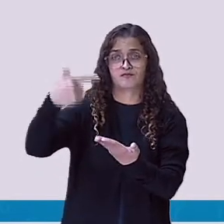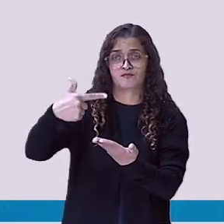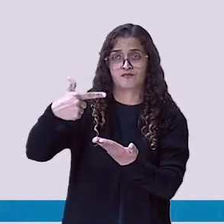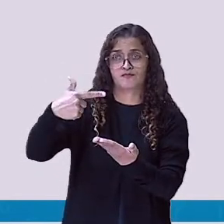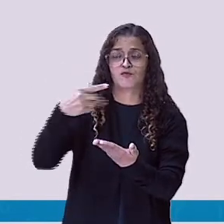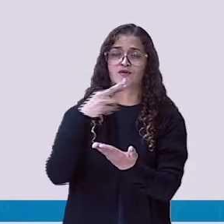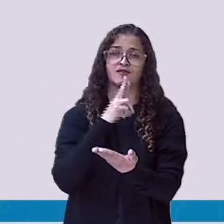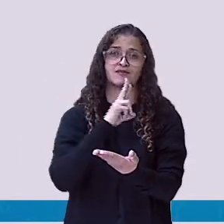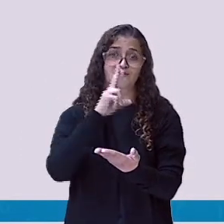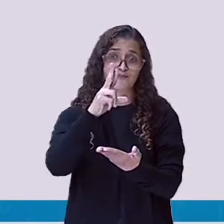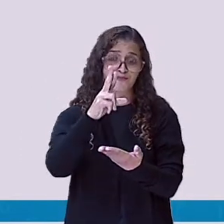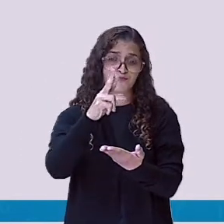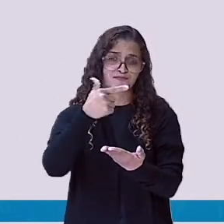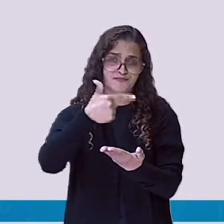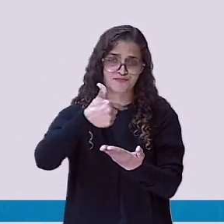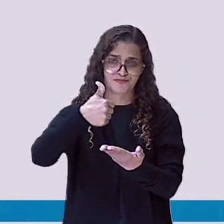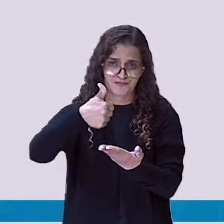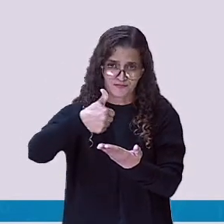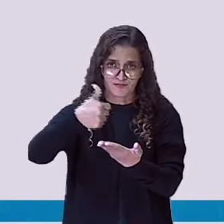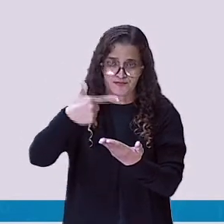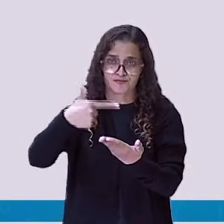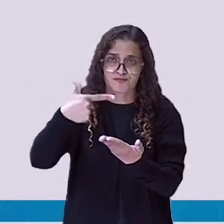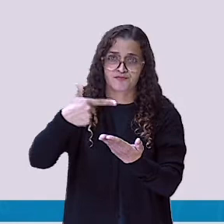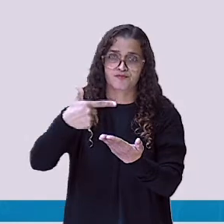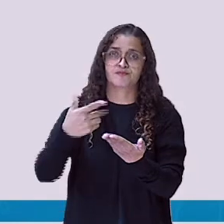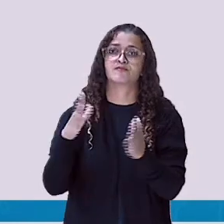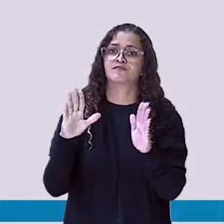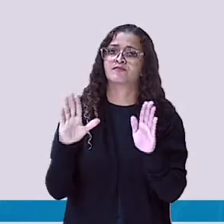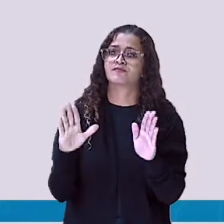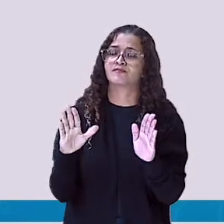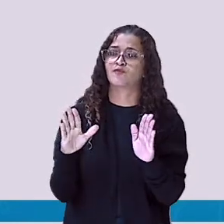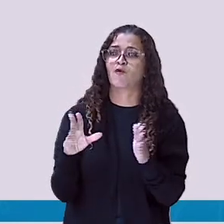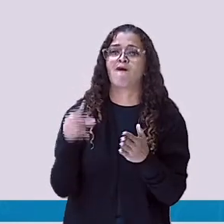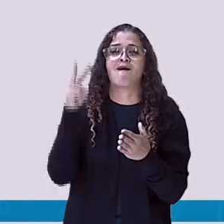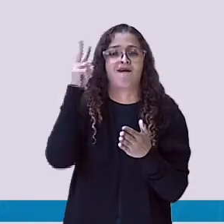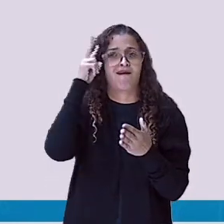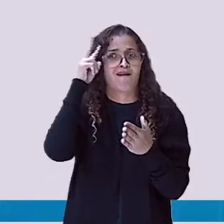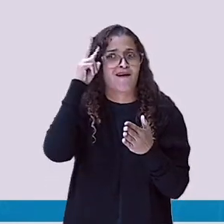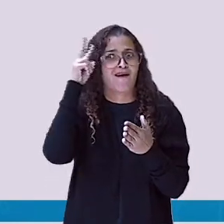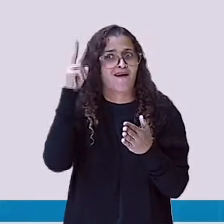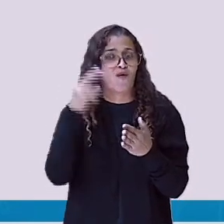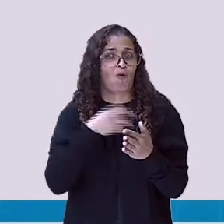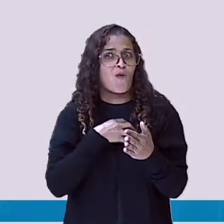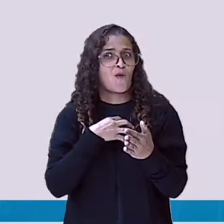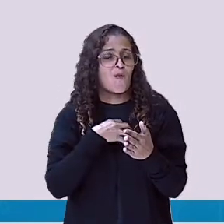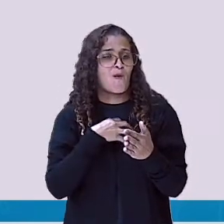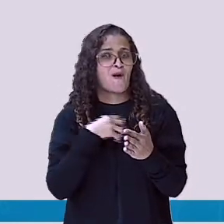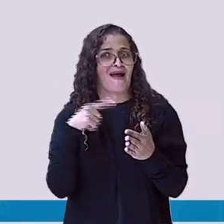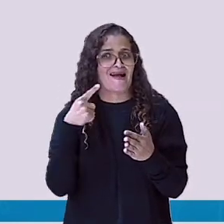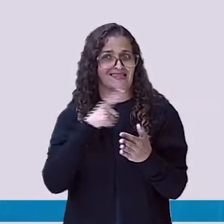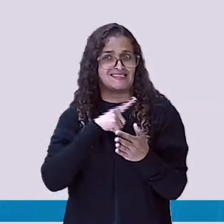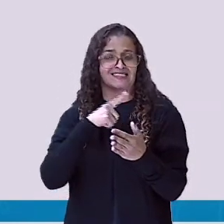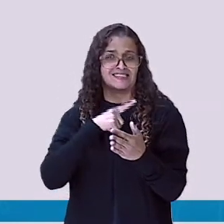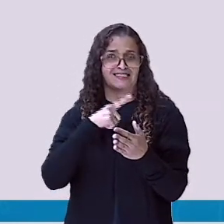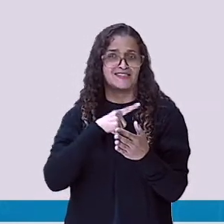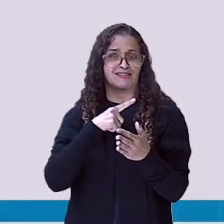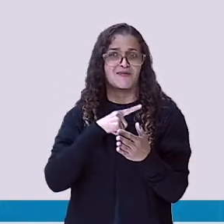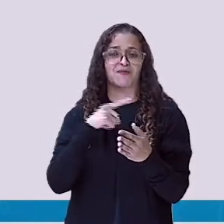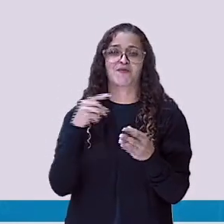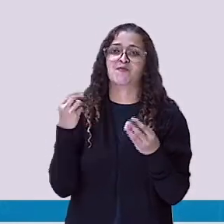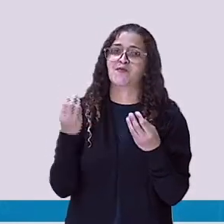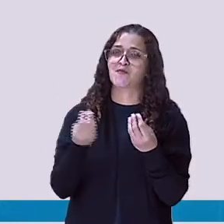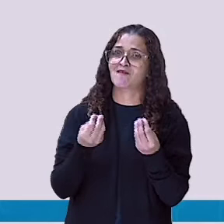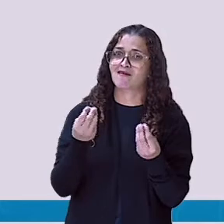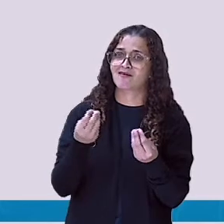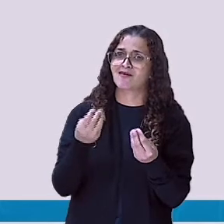a resposta 12. Mas, lembrando da outra forma que pode ser feito, nós temos